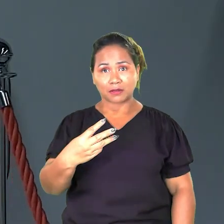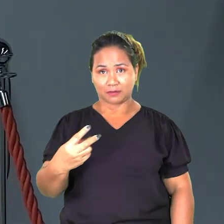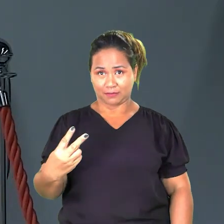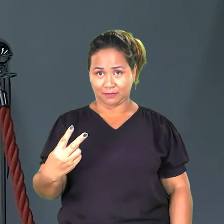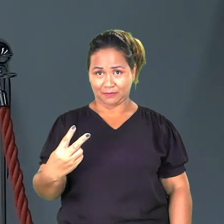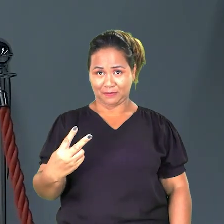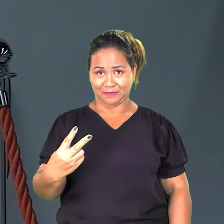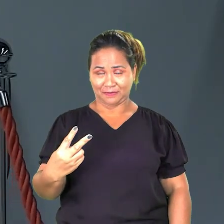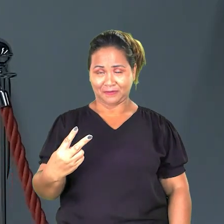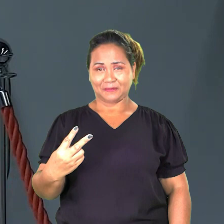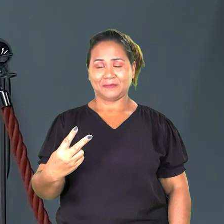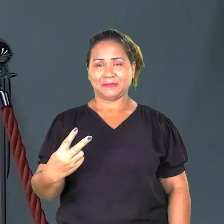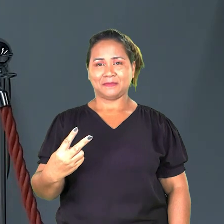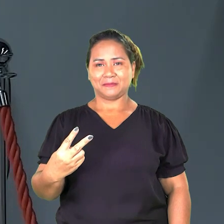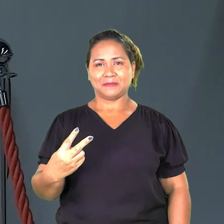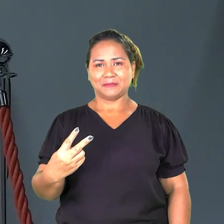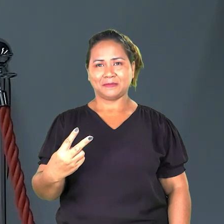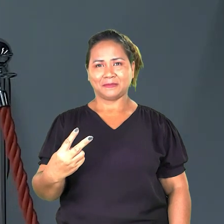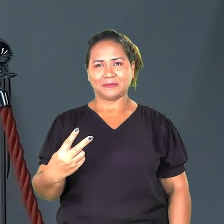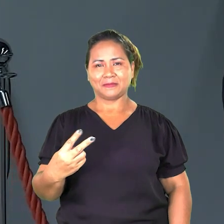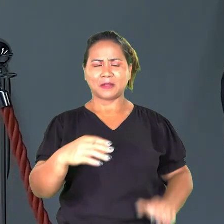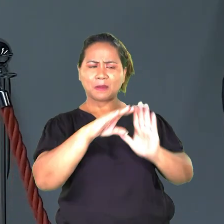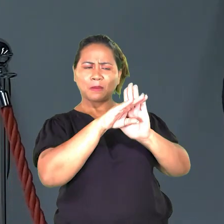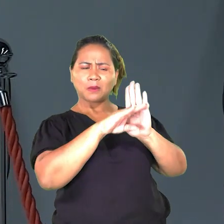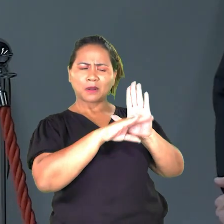Senhoras Cerimonialista e senhores, Edu Garcia. O ano era